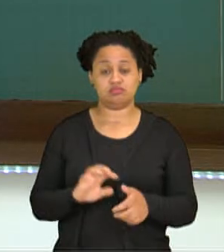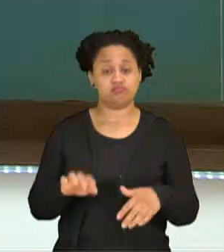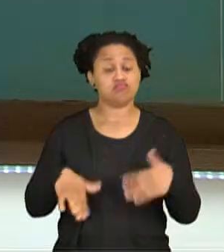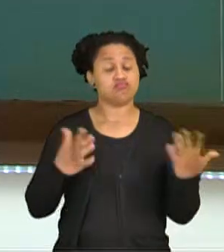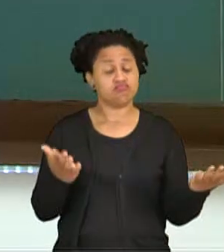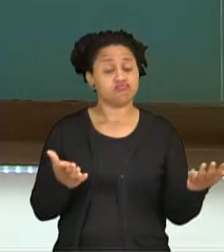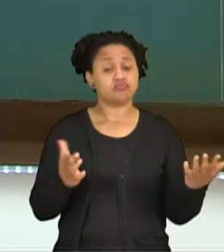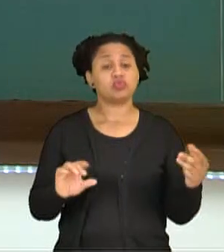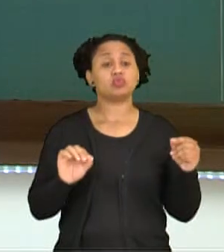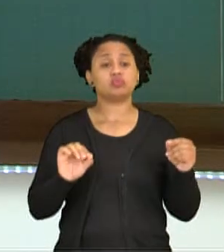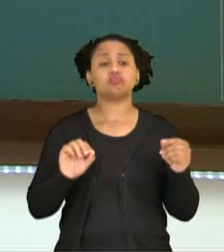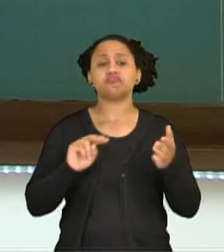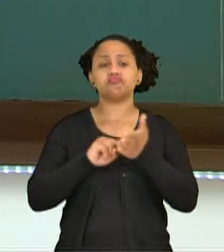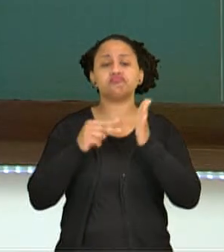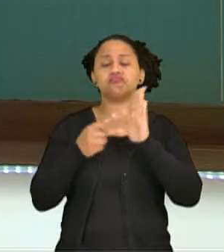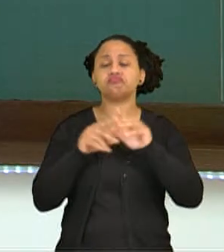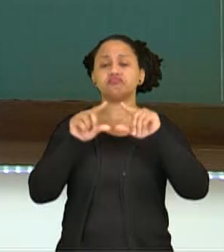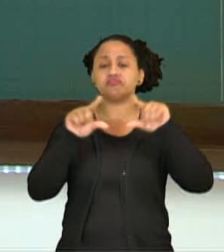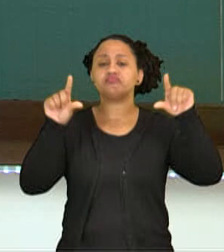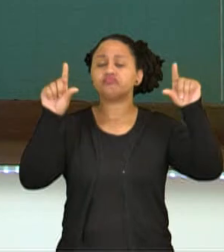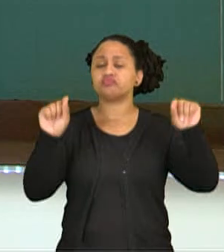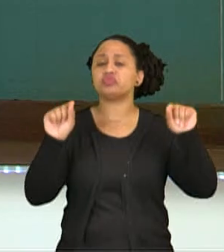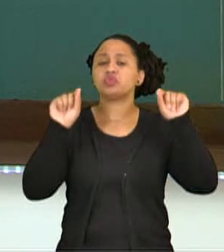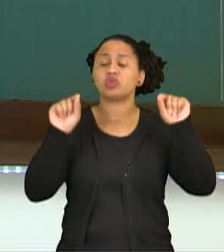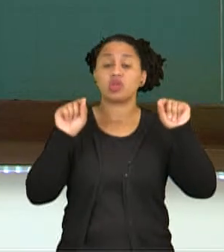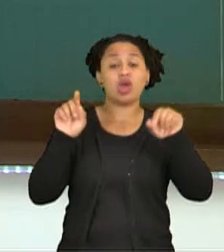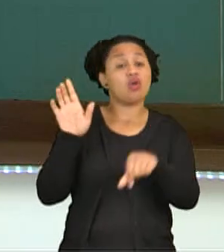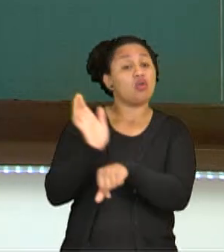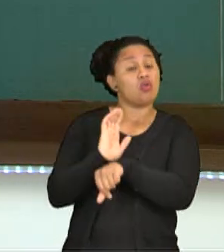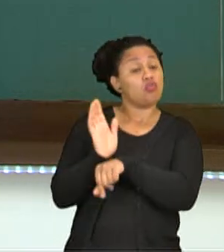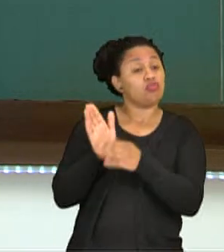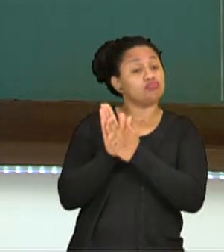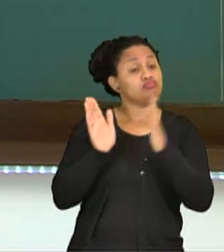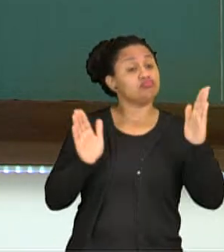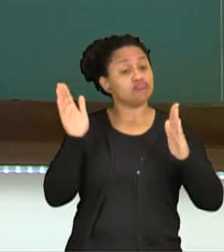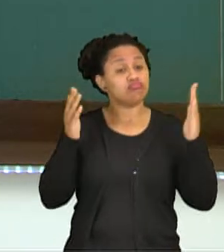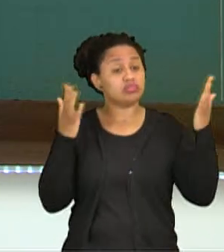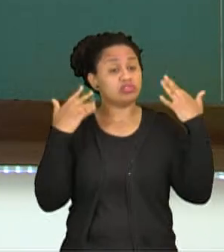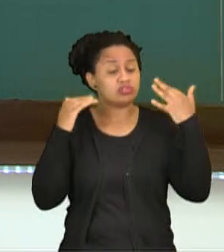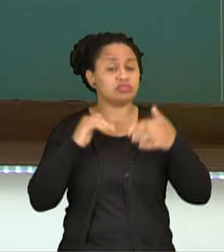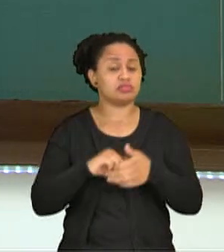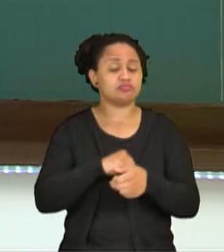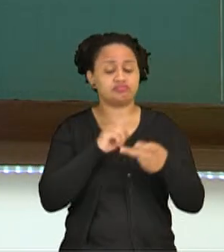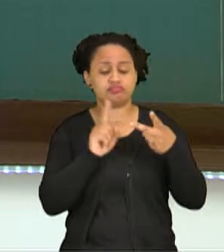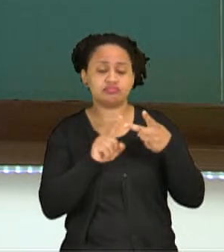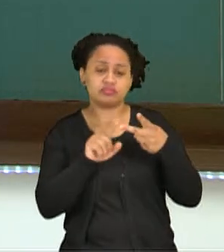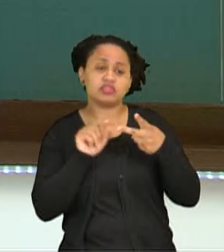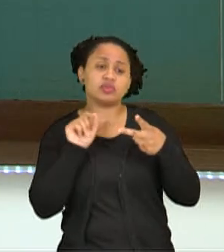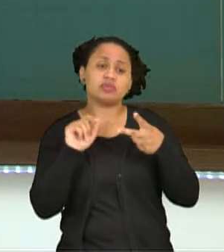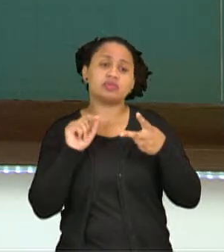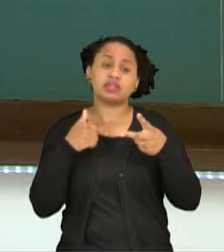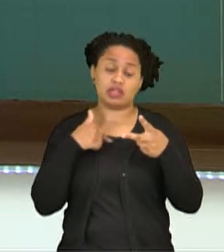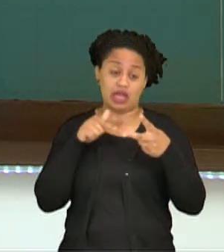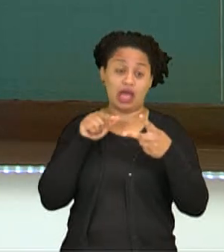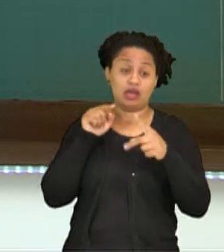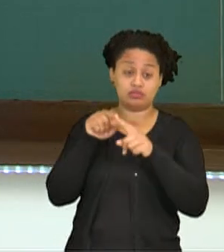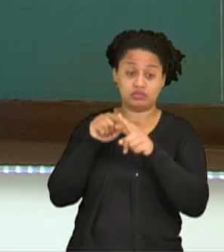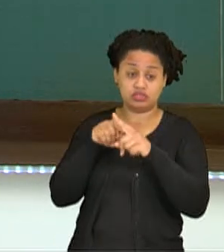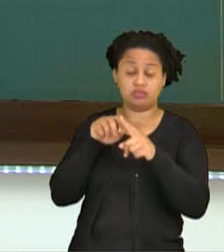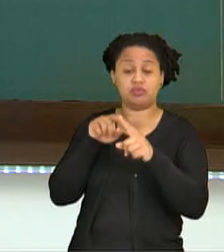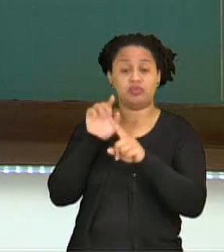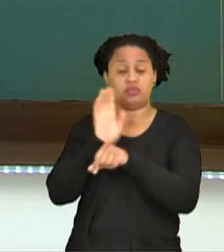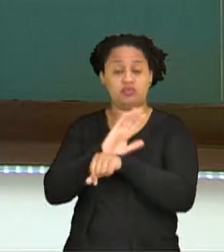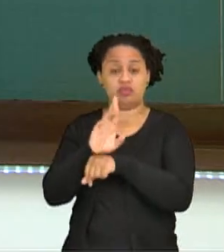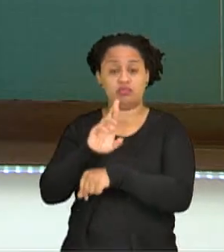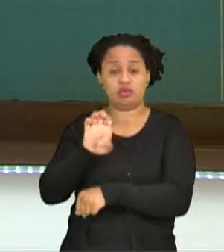então, estudantes, o que será que significa essa expressão, um filme de verão? E aqui, na segunda questão, trata-se de um reboot